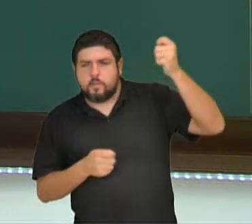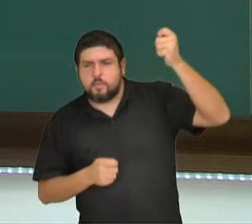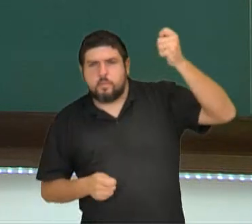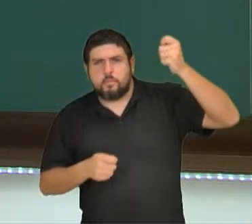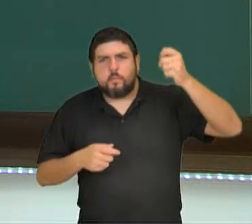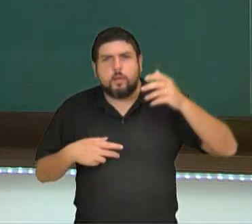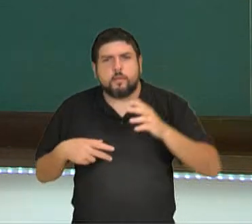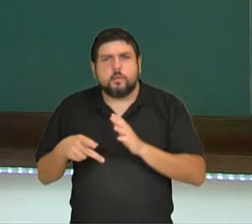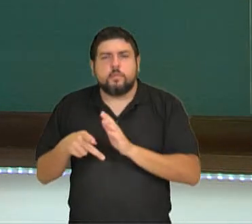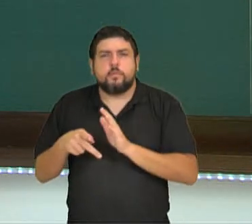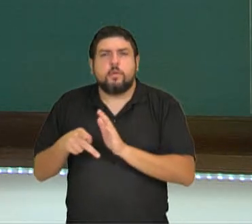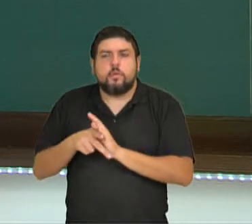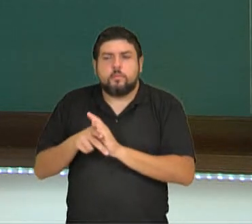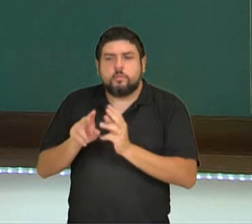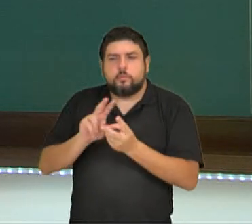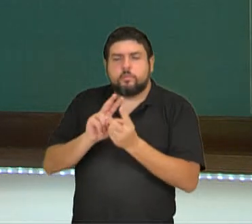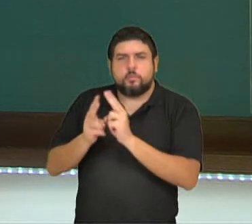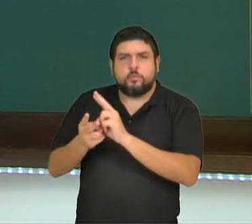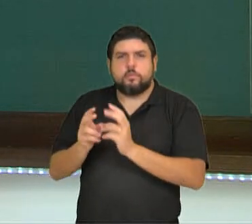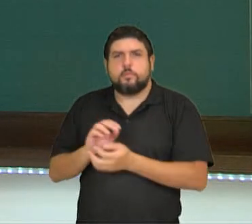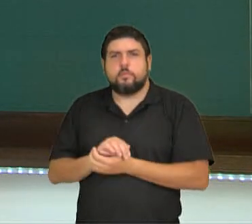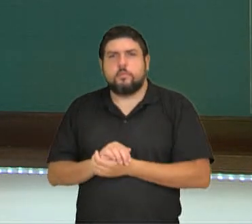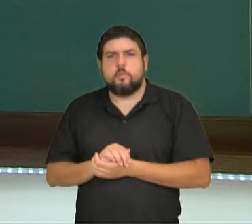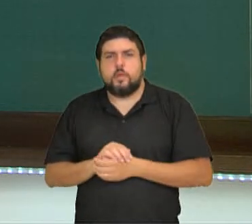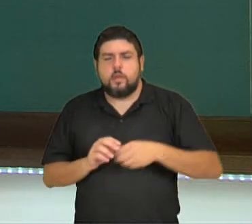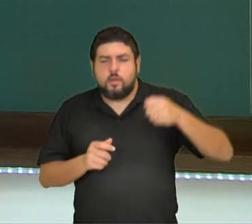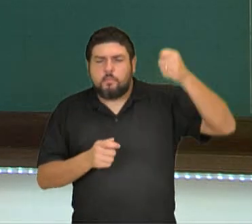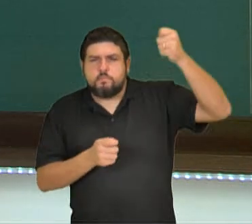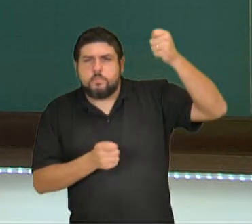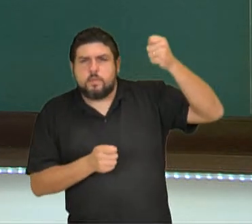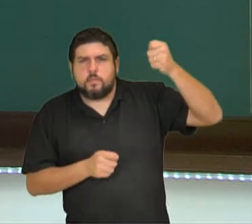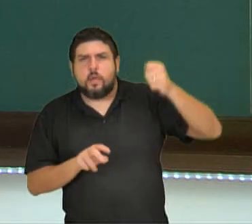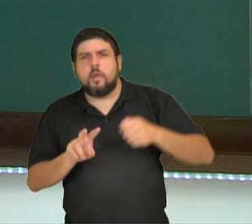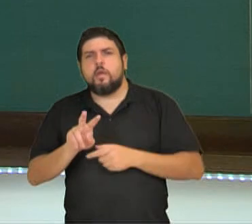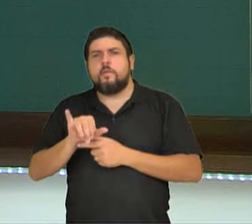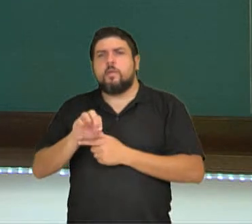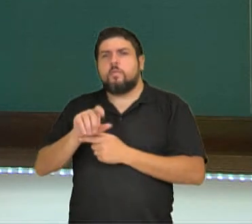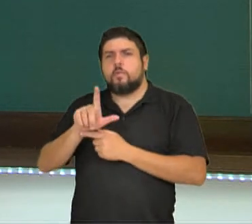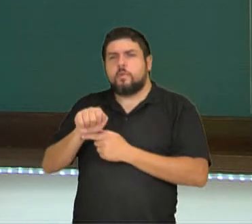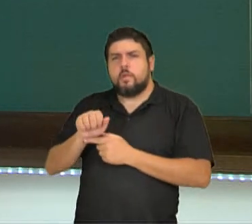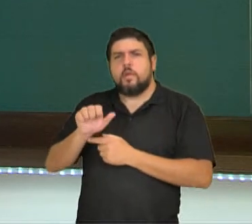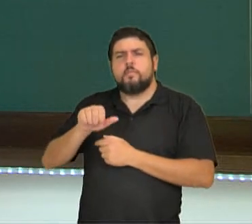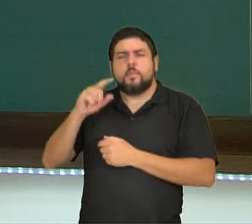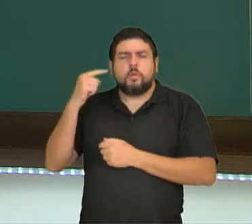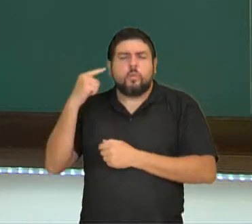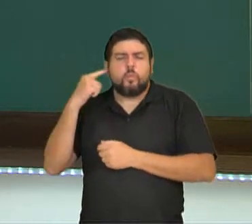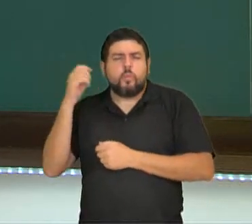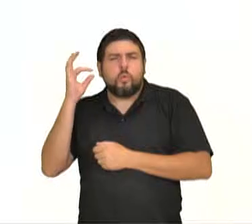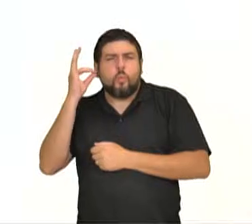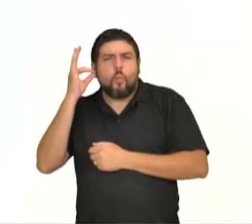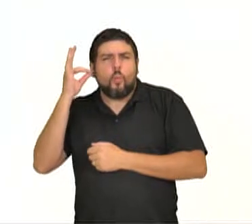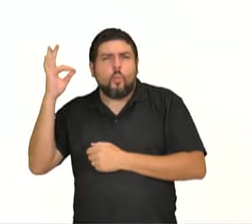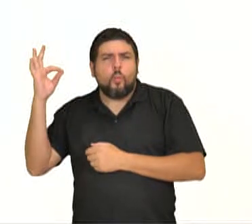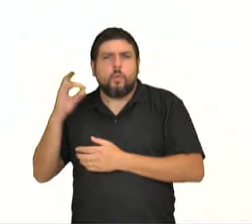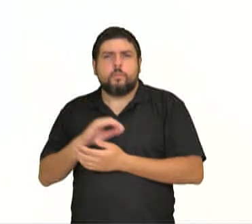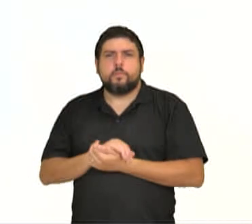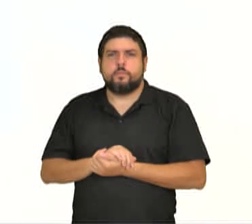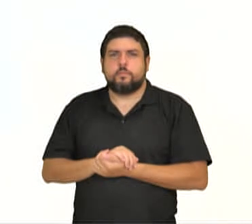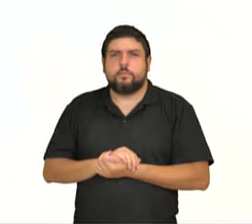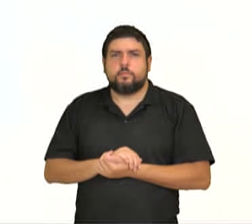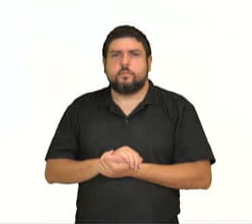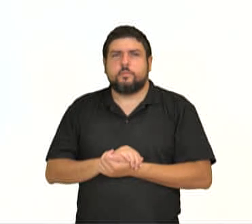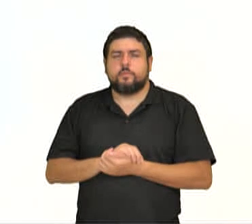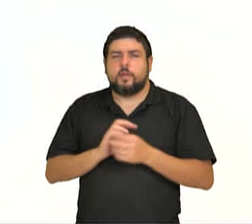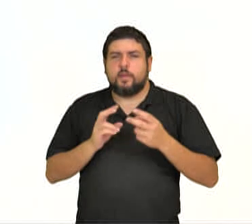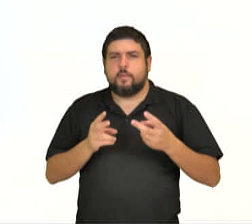O viola é um berimbau mais agudo. Então olha só na nossa imagem lá no cantinho, ó. O